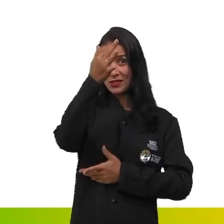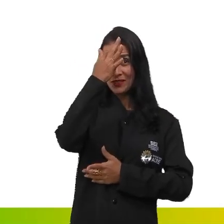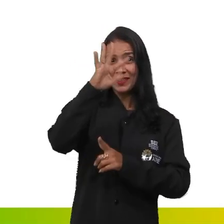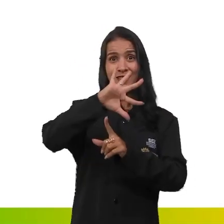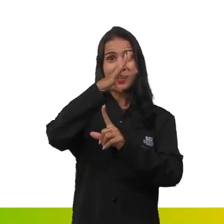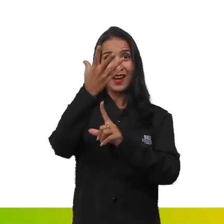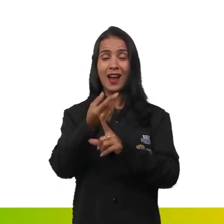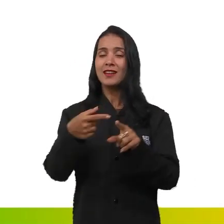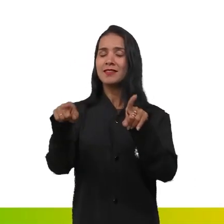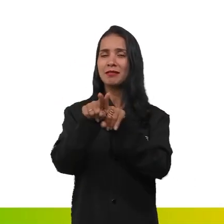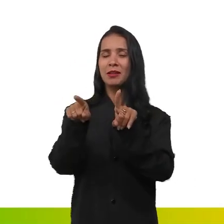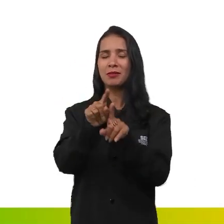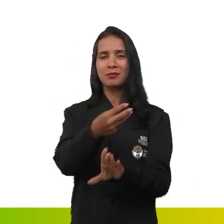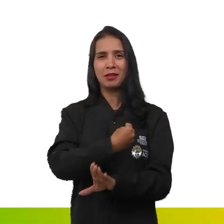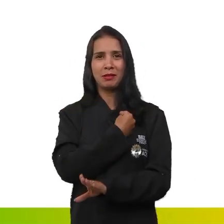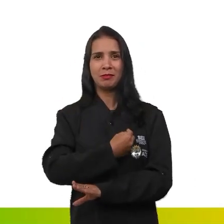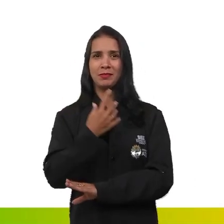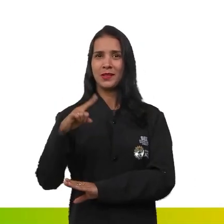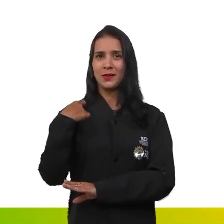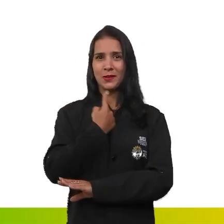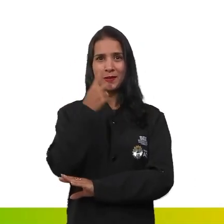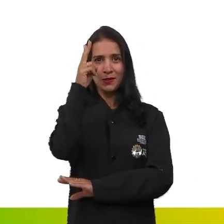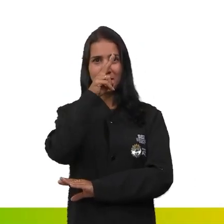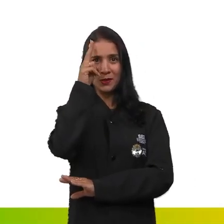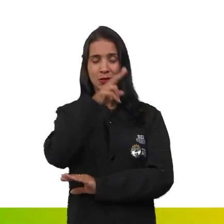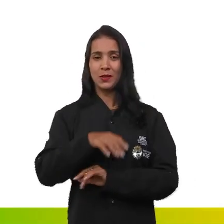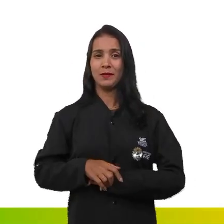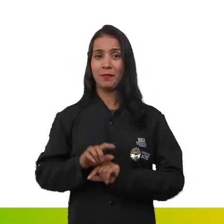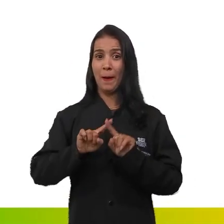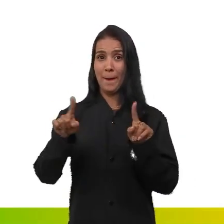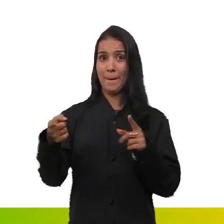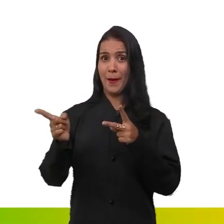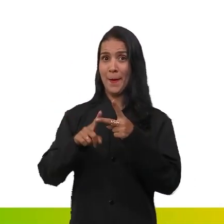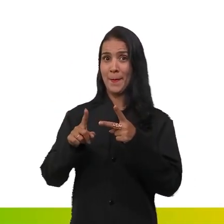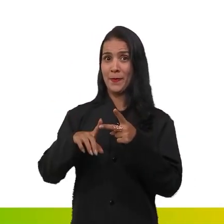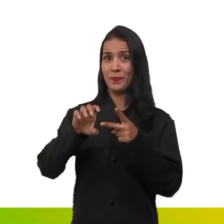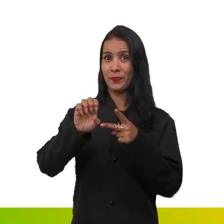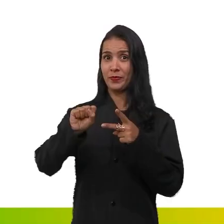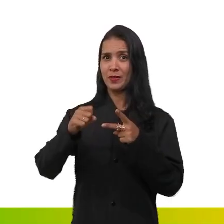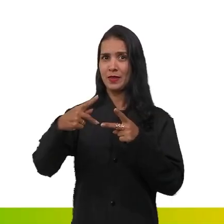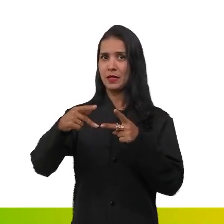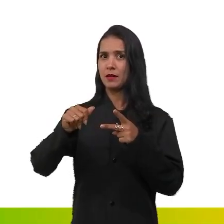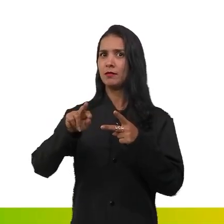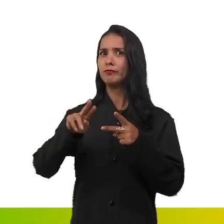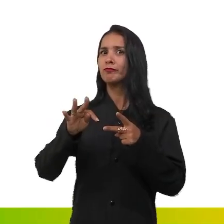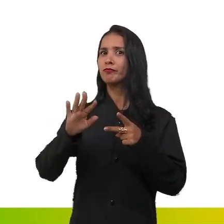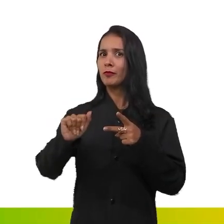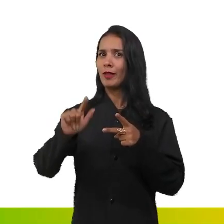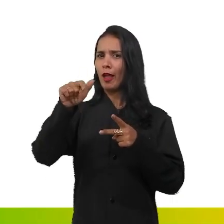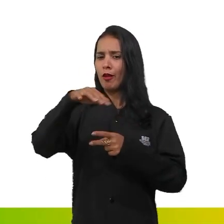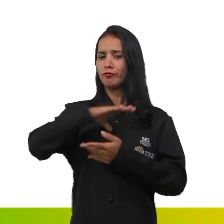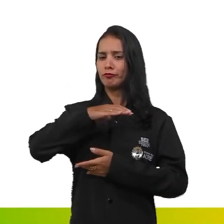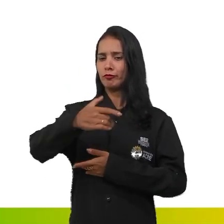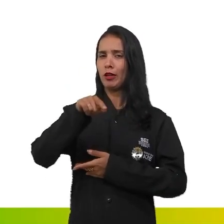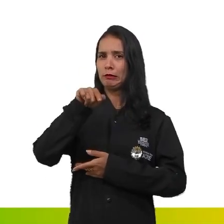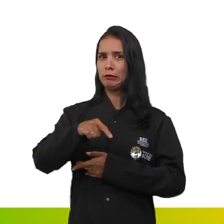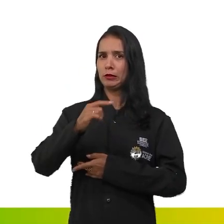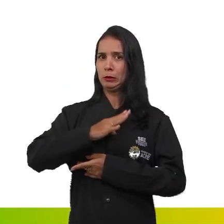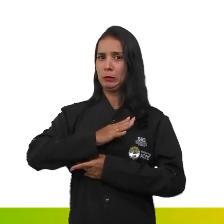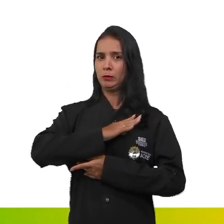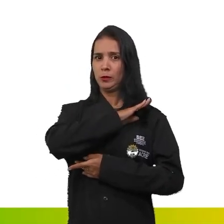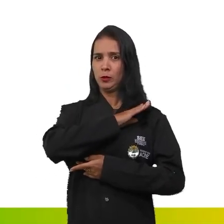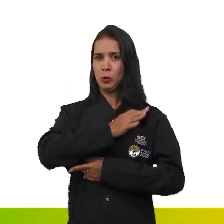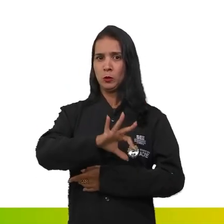está aí. Já Esparta é uma sociedade militarista, não é uma oligarquia